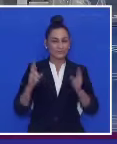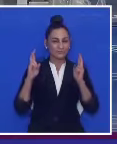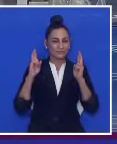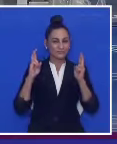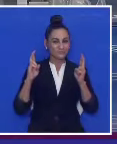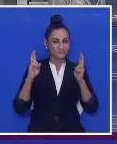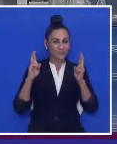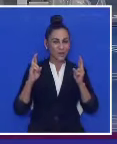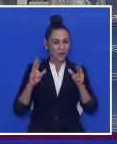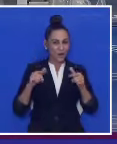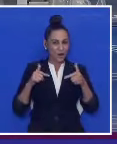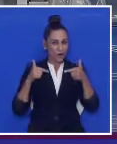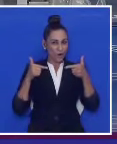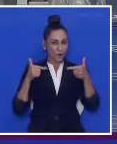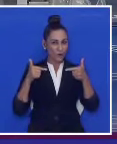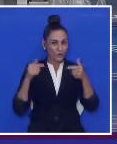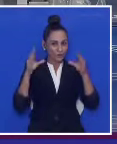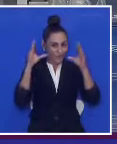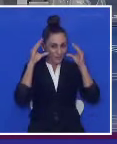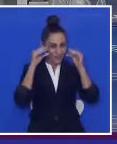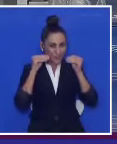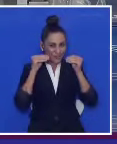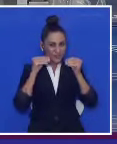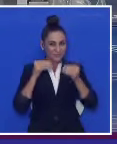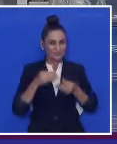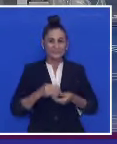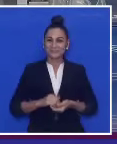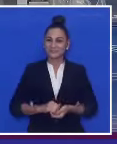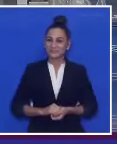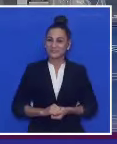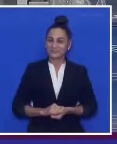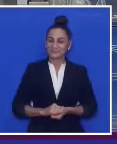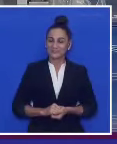Dedos cruzados, será que essa noite é a sua noite da sorte?